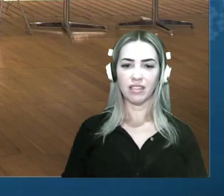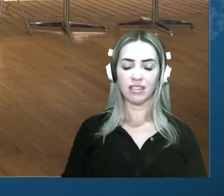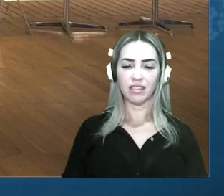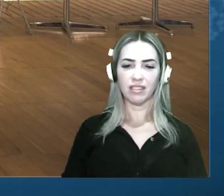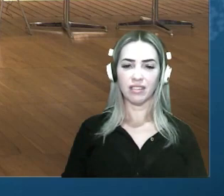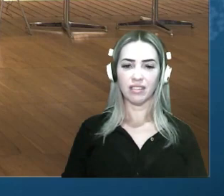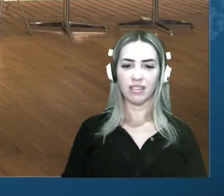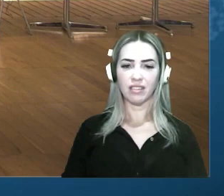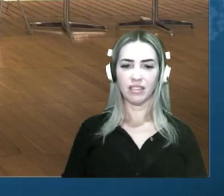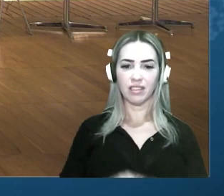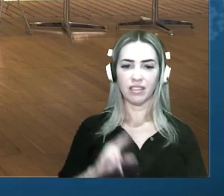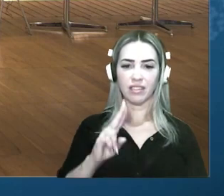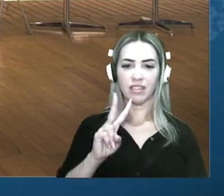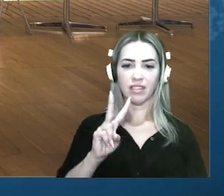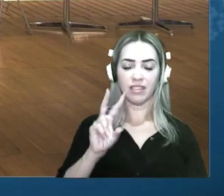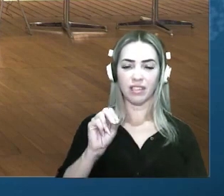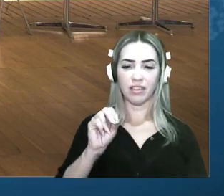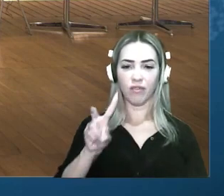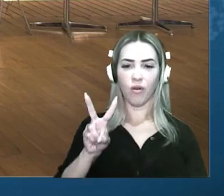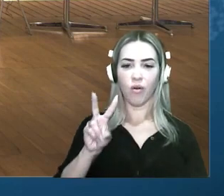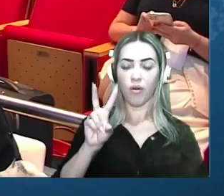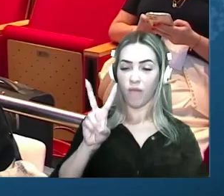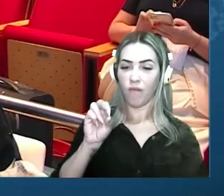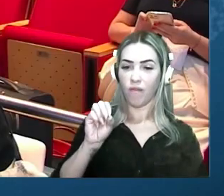Nossa, Wolbachia.